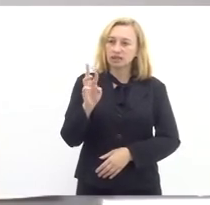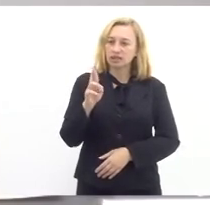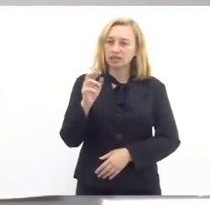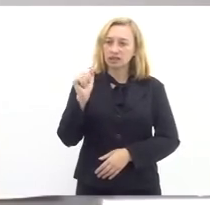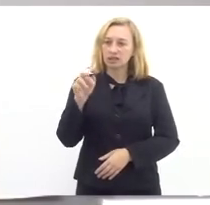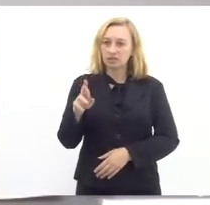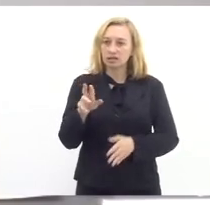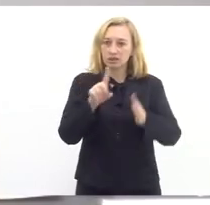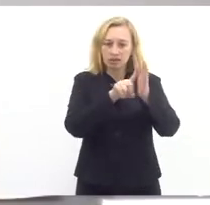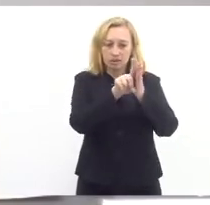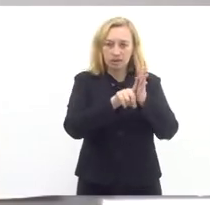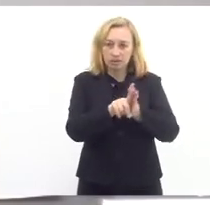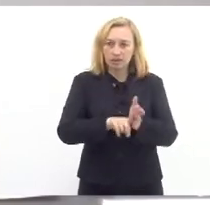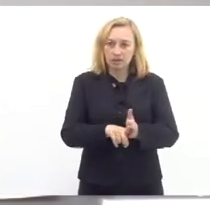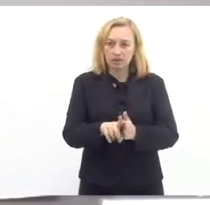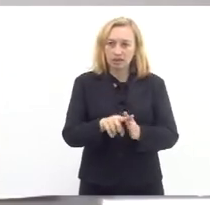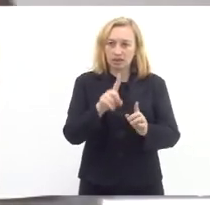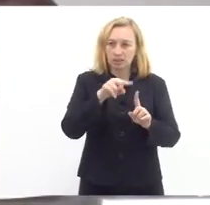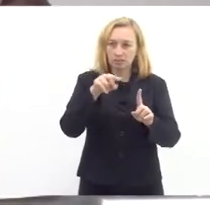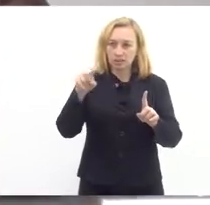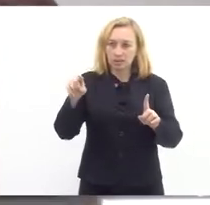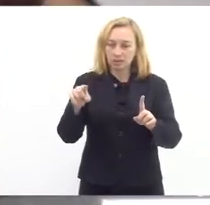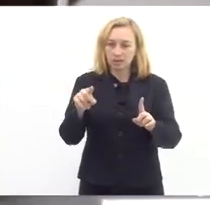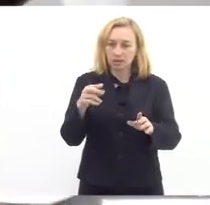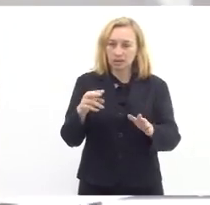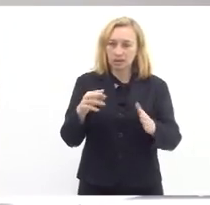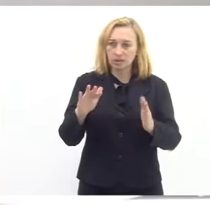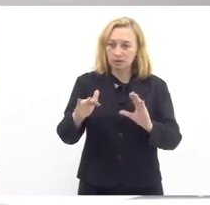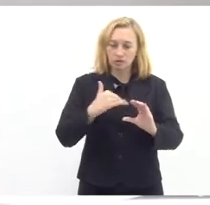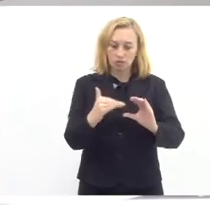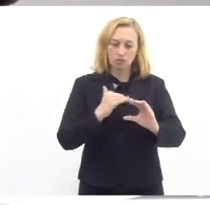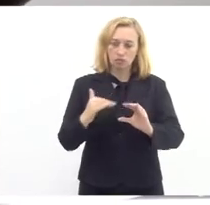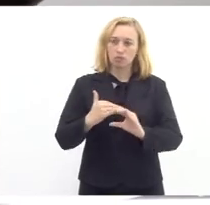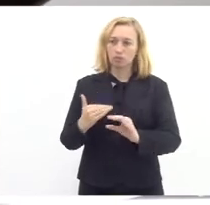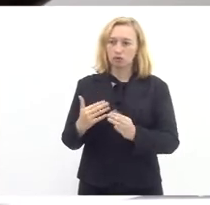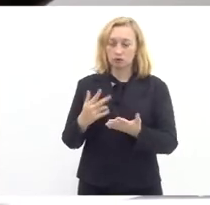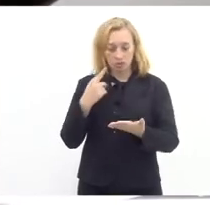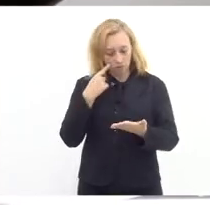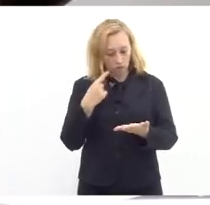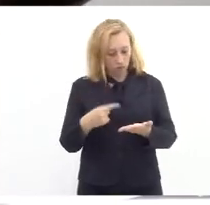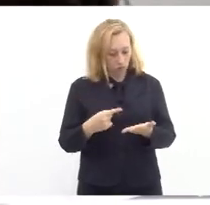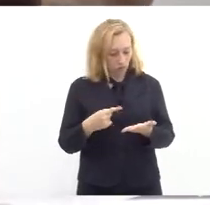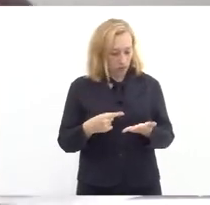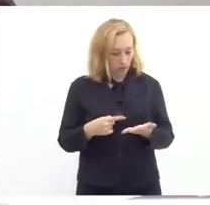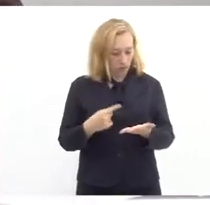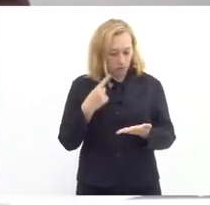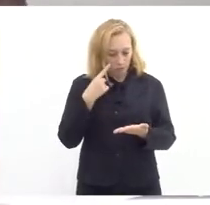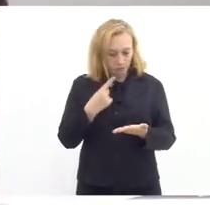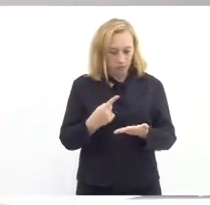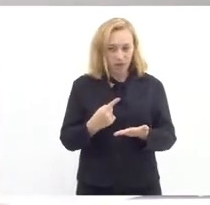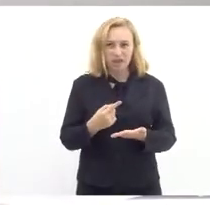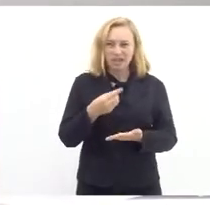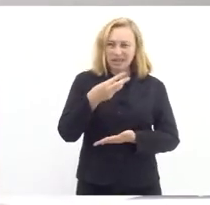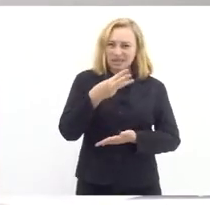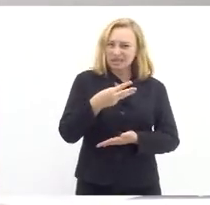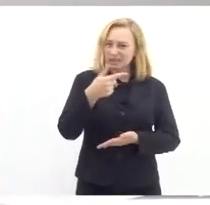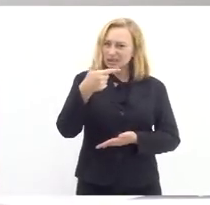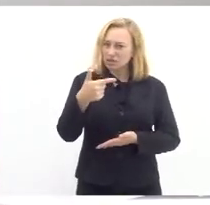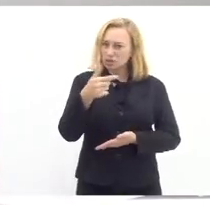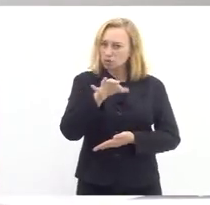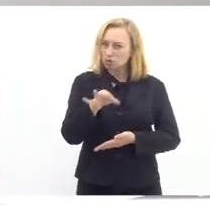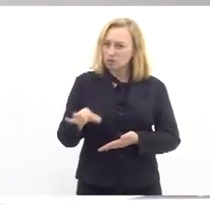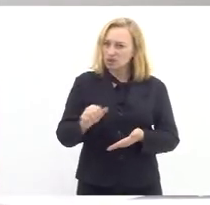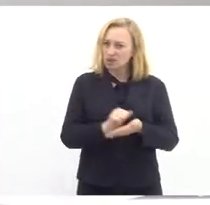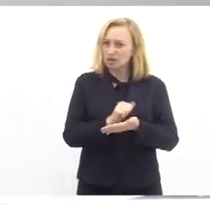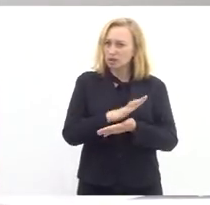Analisando a planilha enviada por vocês, que está aqui, que eu analisei, verifica-se que apenas 32% das